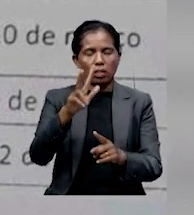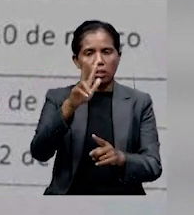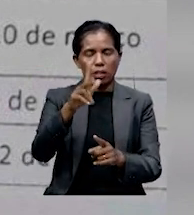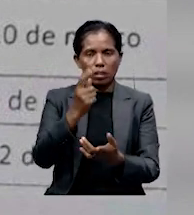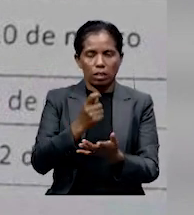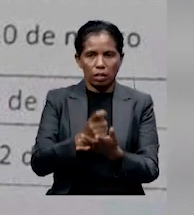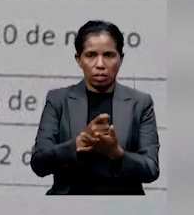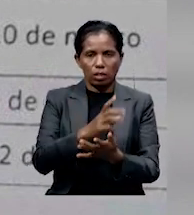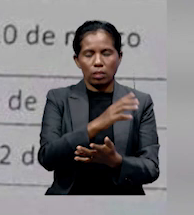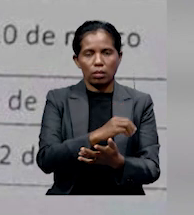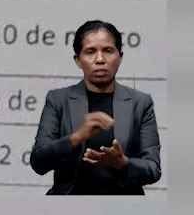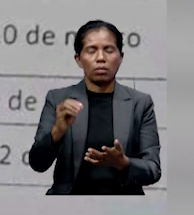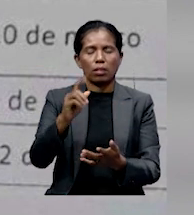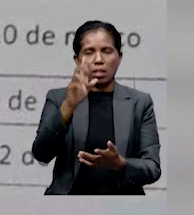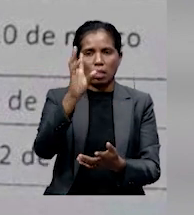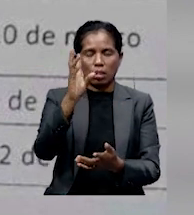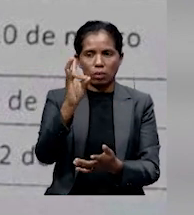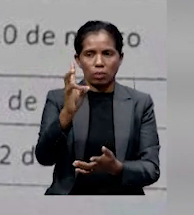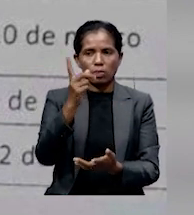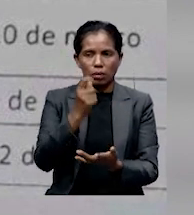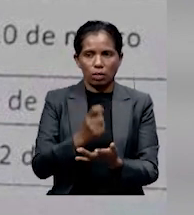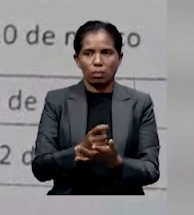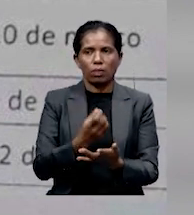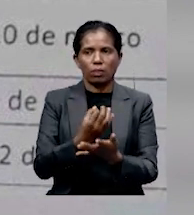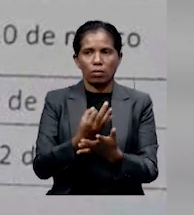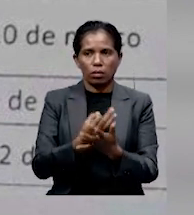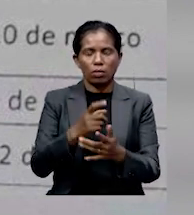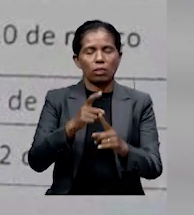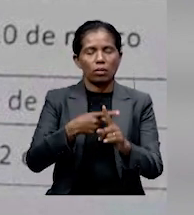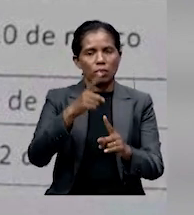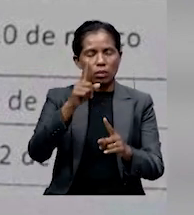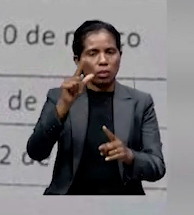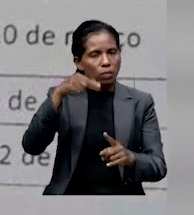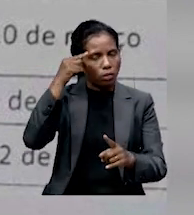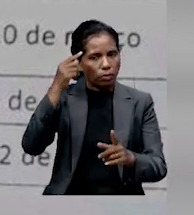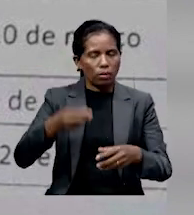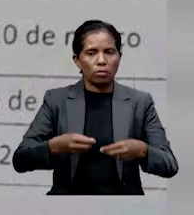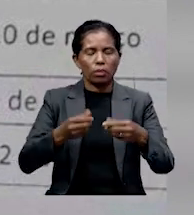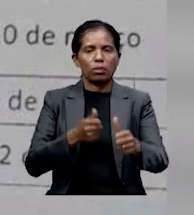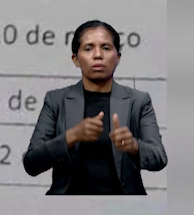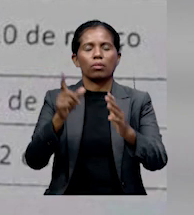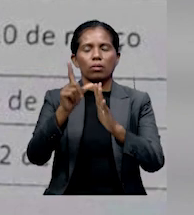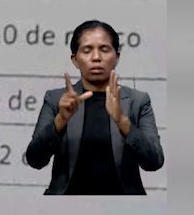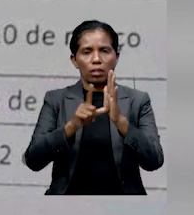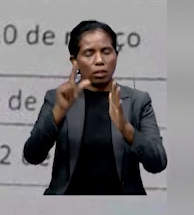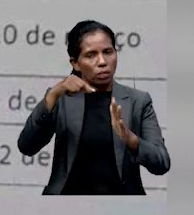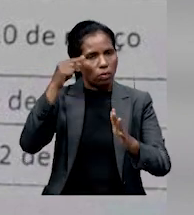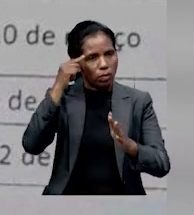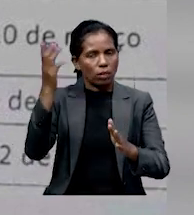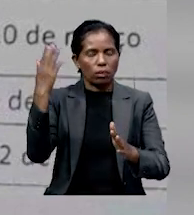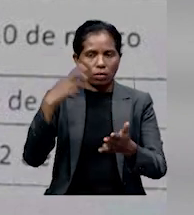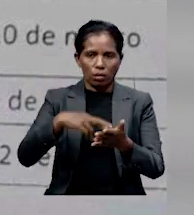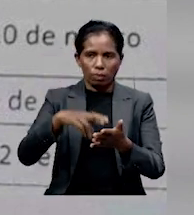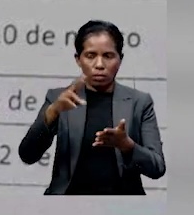to quase rihun hito. Salário hirakne, cada fulan governo for baseia ba decreto governo Cira nebe